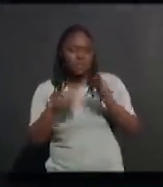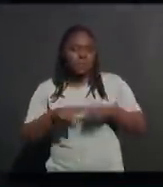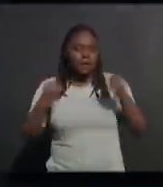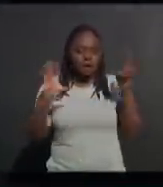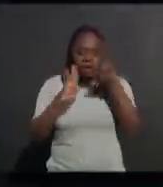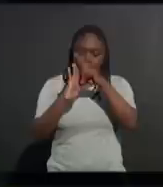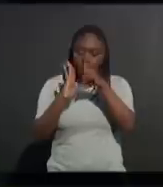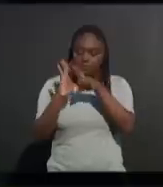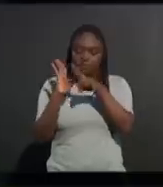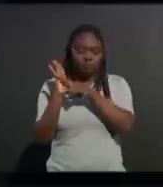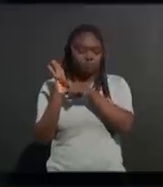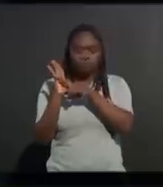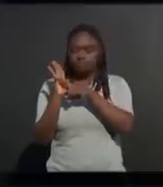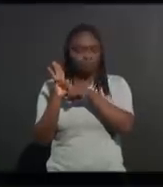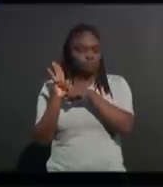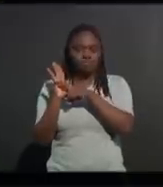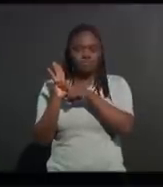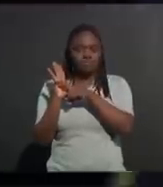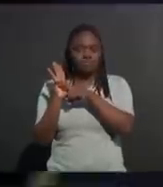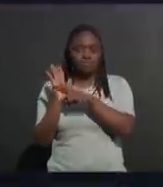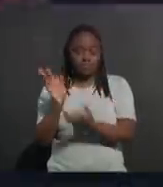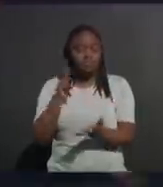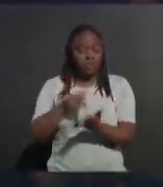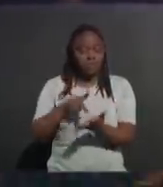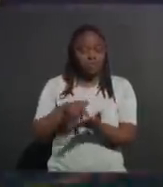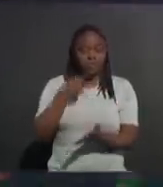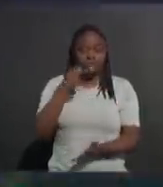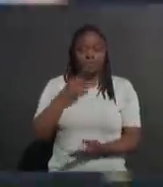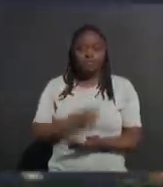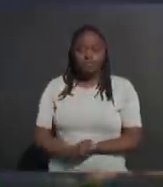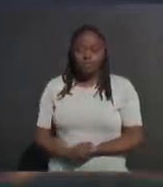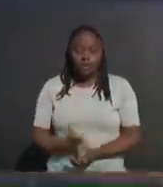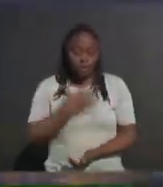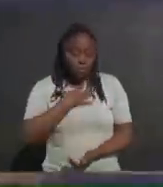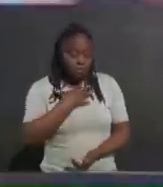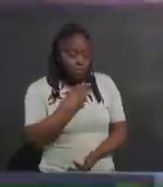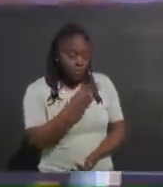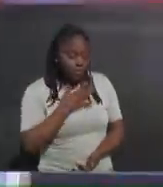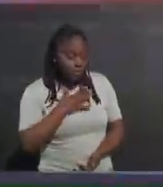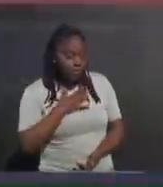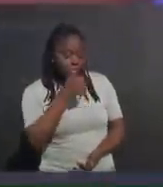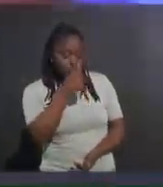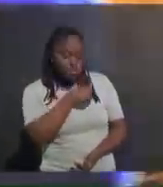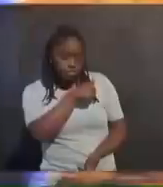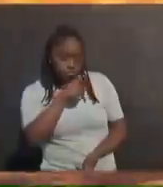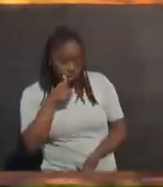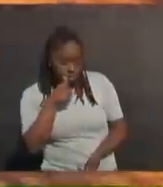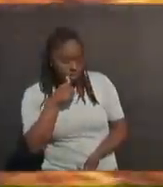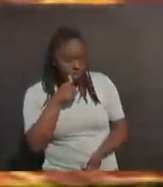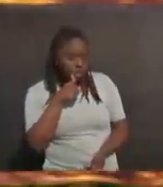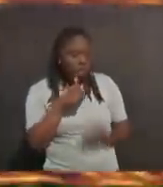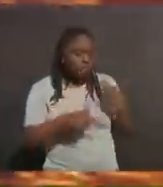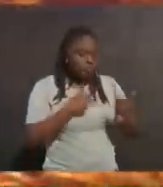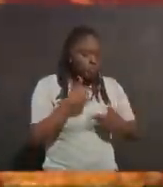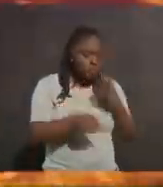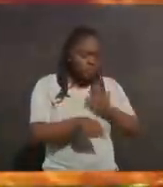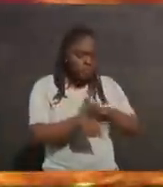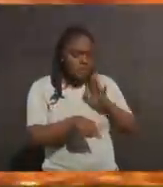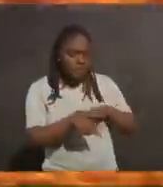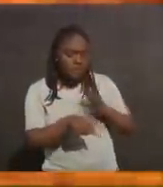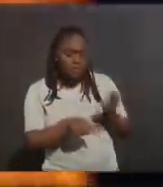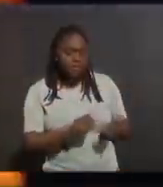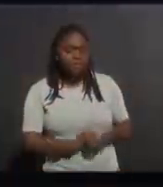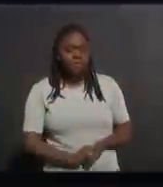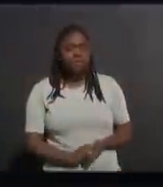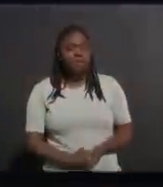a regra. É verdade que ele fala assim: meu filho, eu quero que você jejue um tempo, eu quero que você se dedique mais. Eu estou me lembrando aqui de um amigo